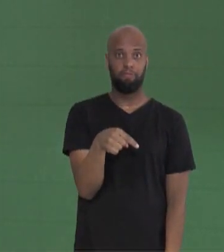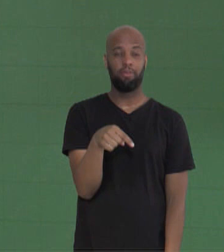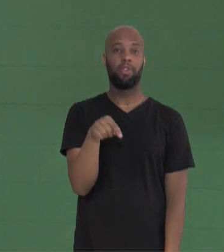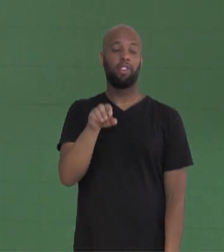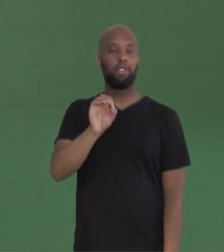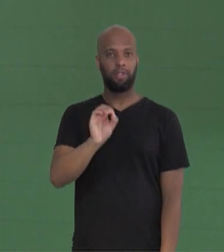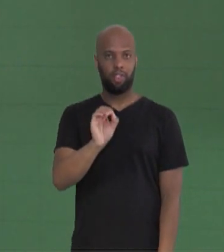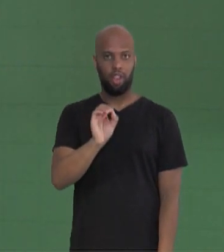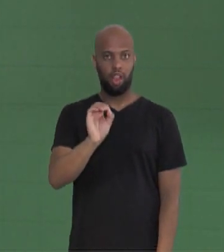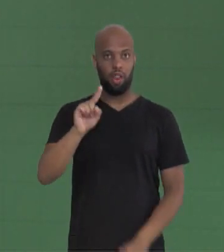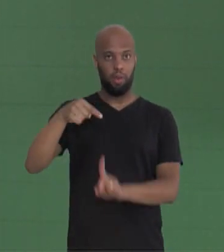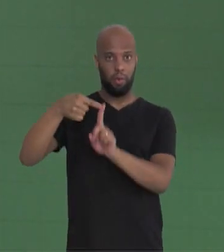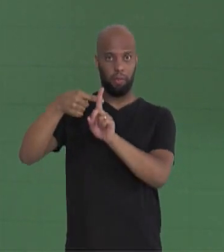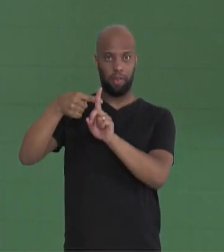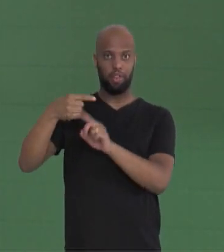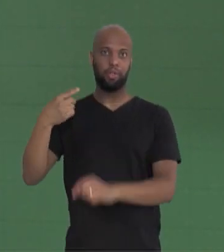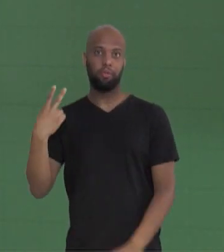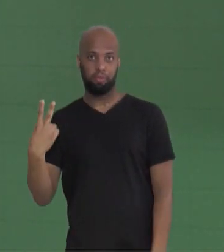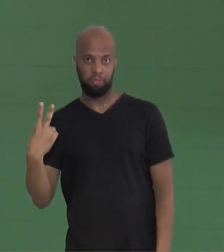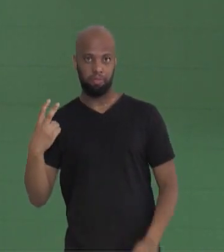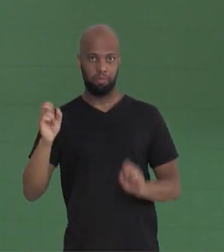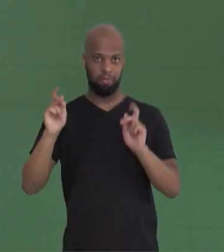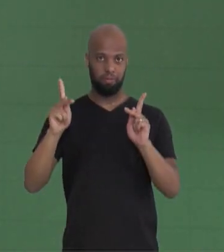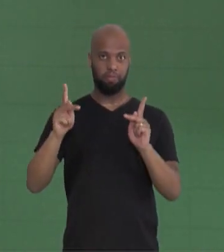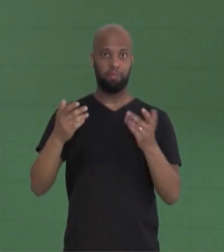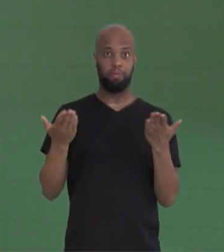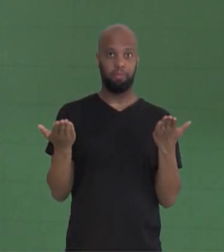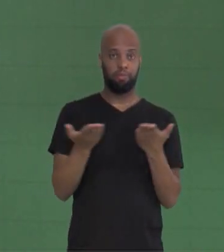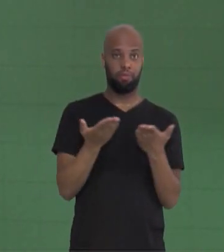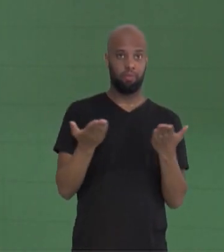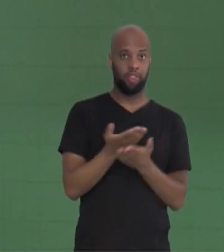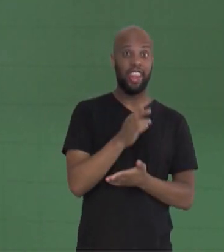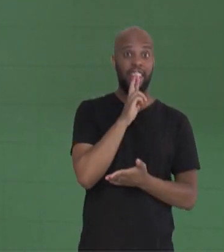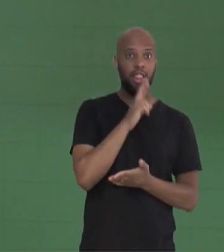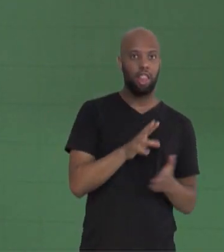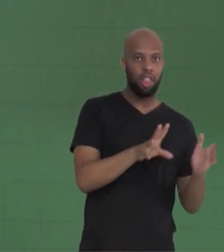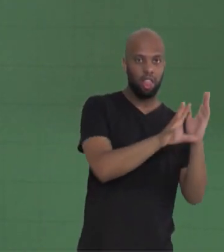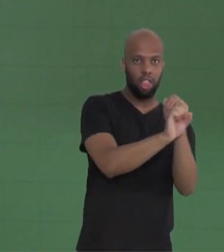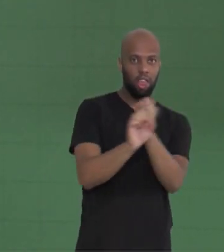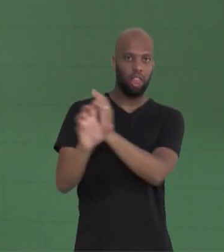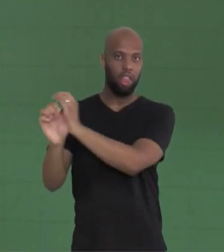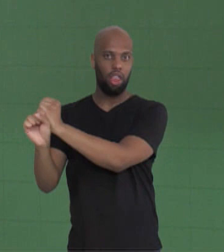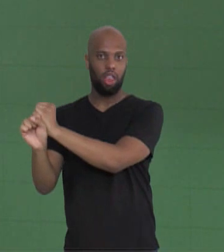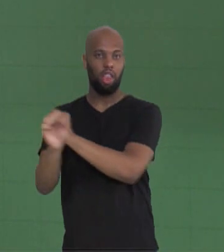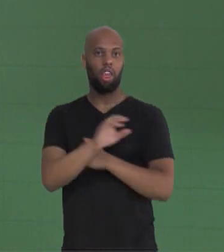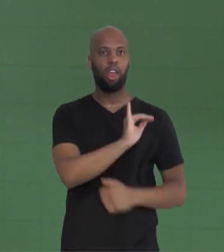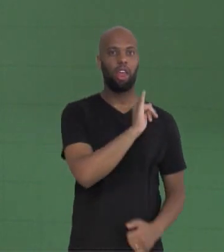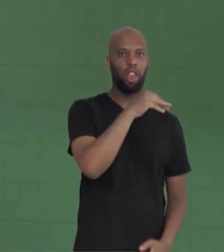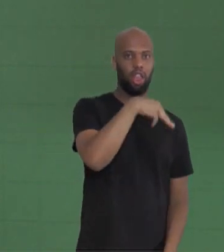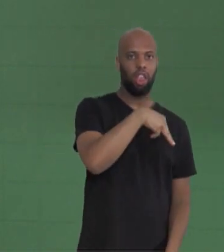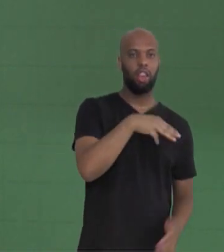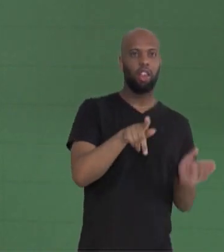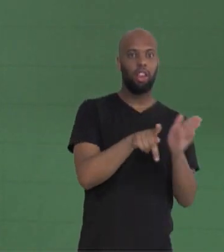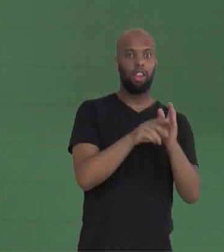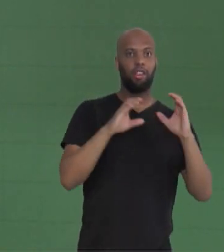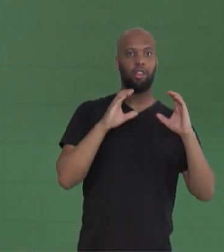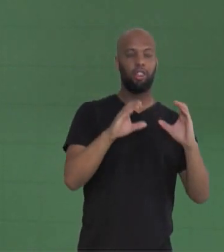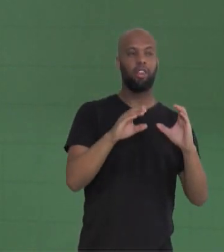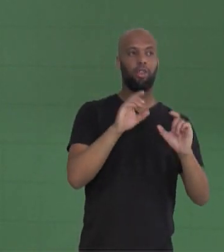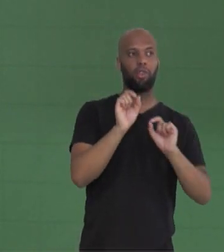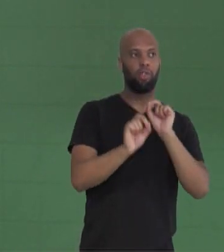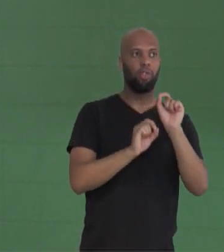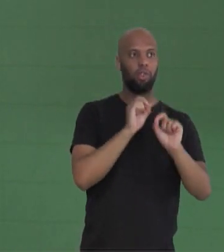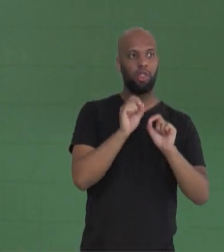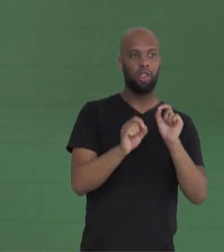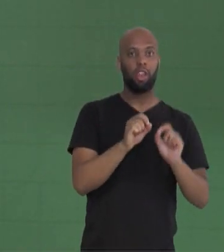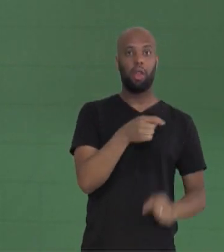E 0 mais 2. Então, qual vai ser o nosso conjunto imagem dessa função? O nosso conjunto imagem vai